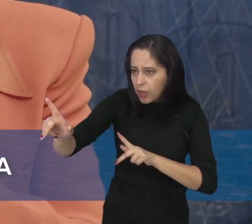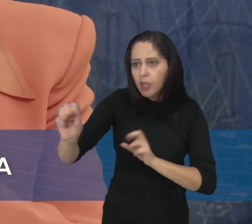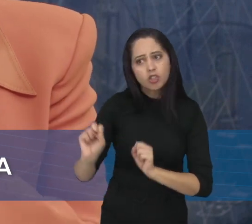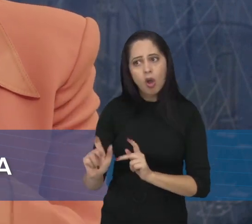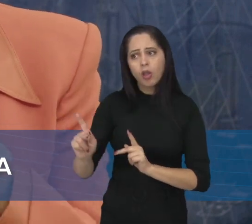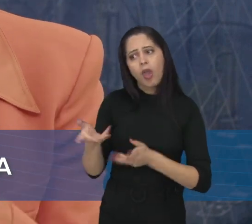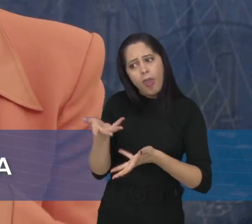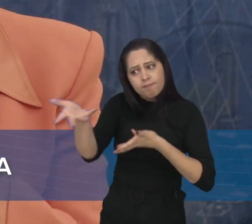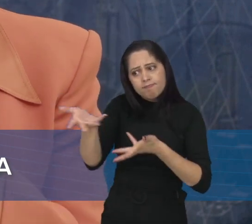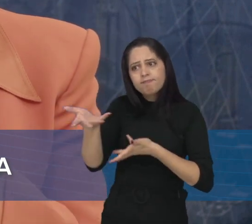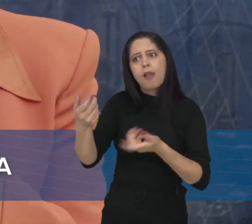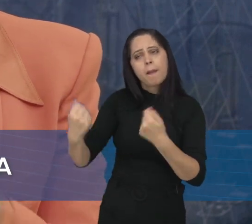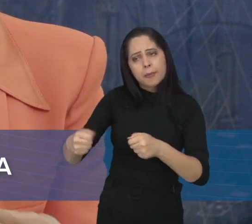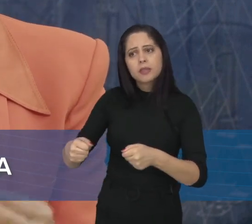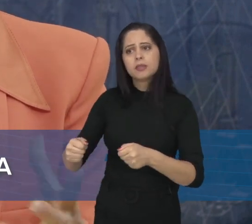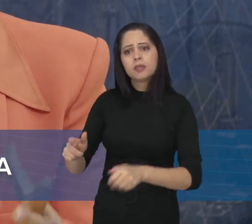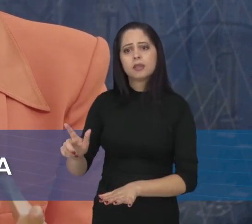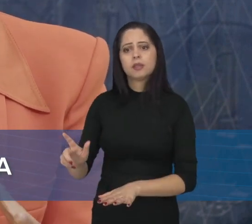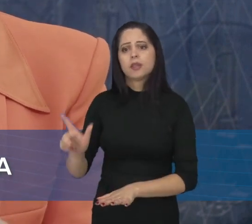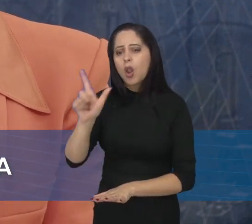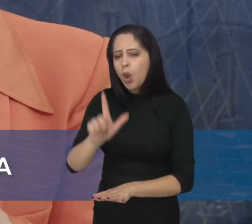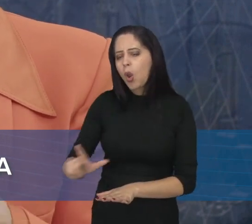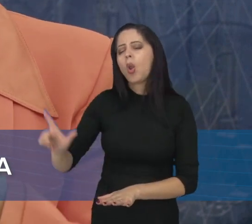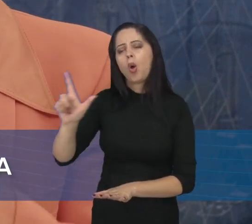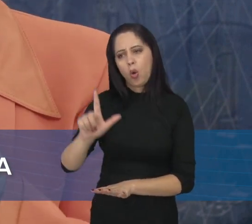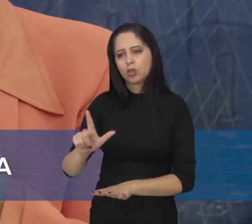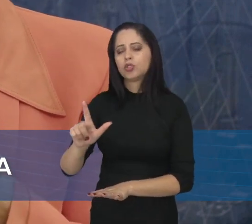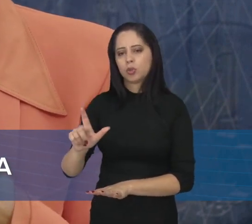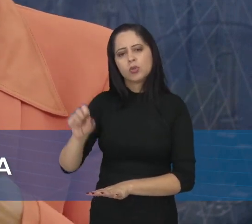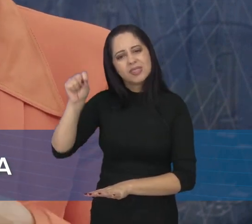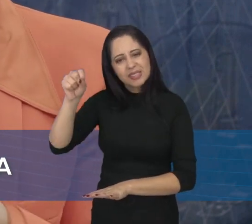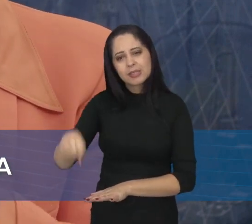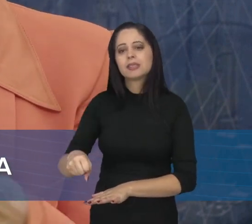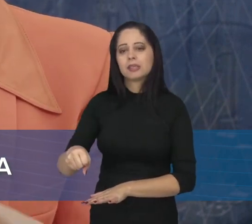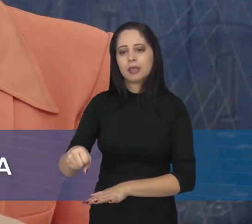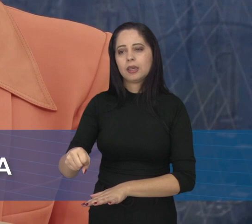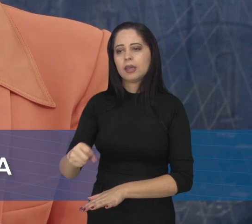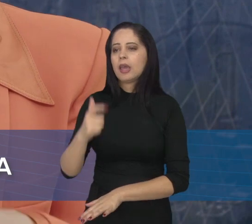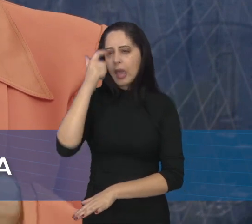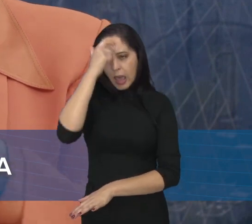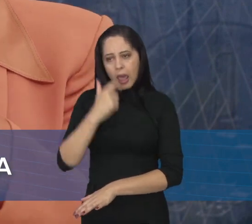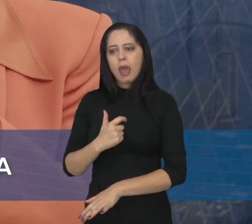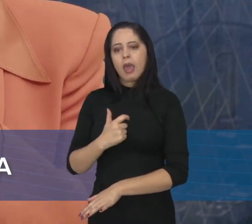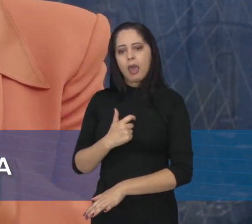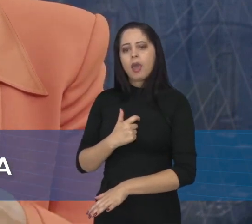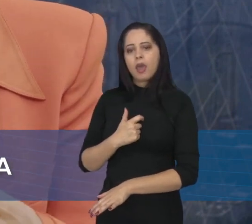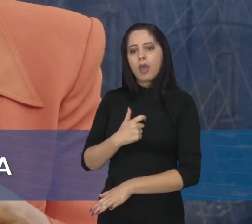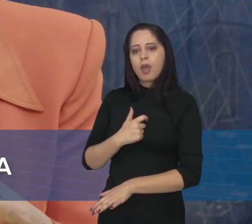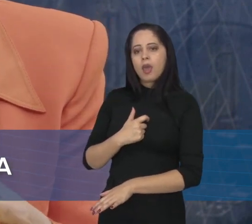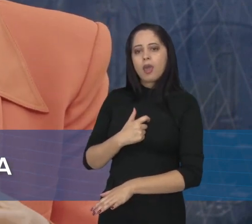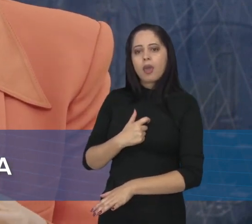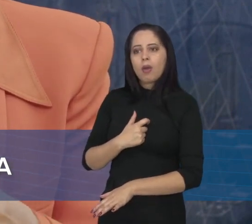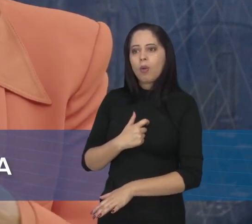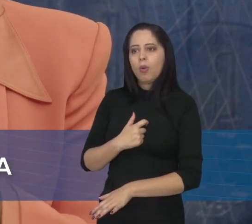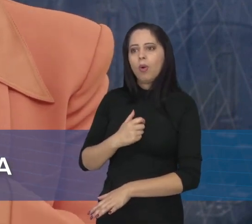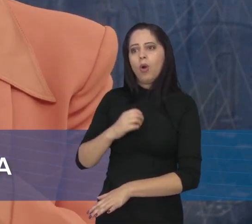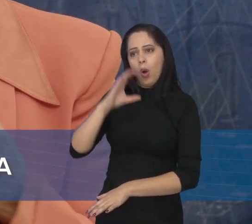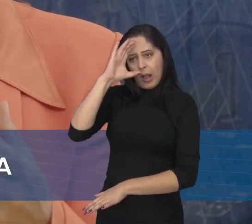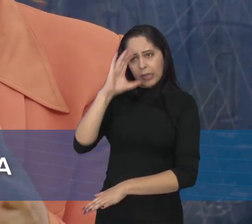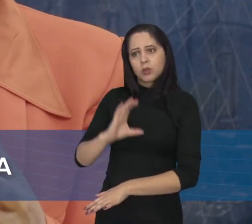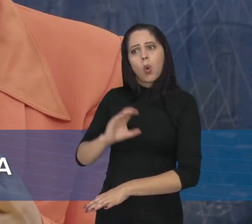para mim, claro que tem uma raiz cristã, né, na minha educação cristã, tem uma raiz cristã, mas ela é humana. Ela